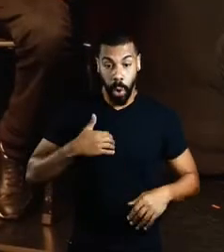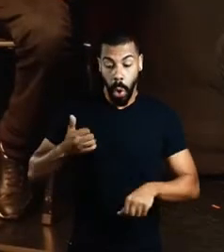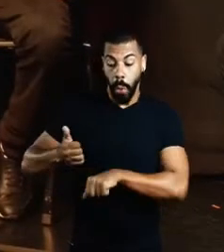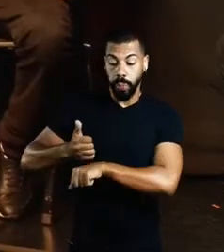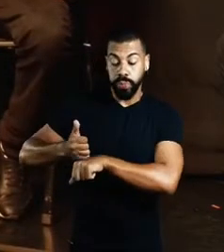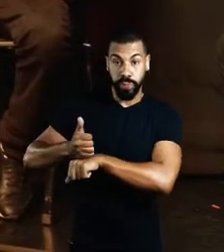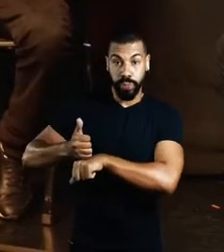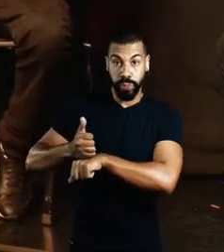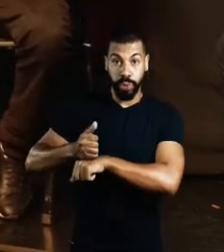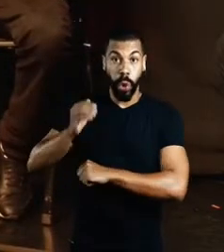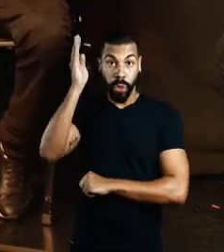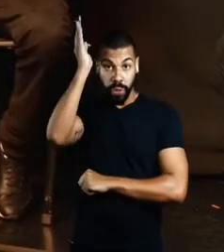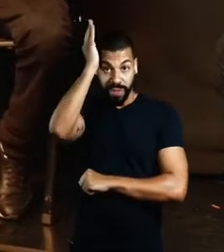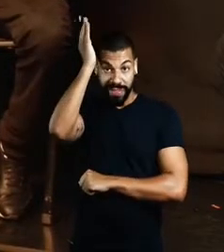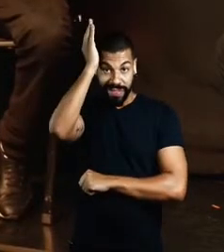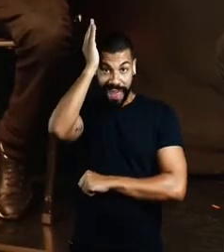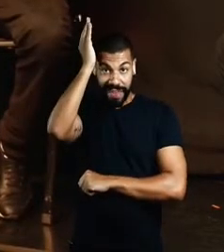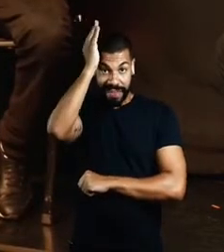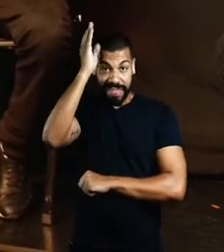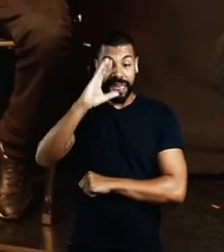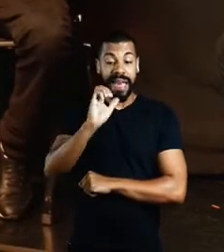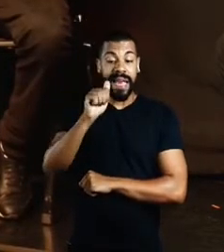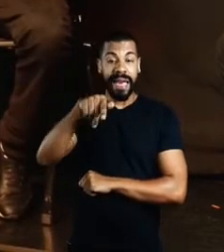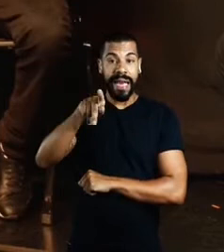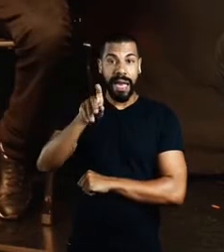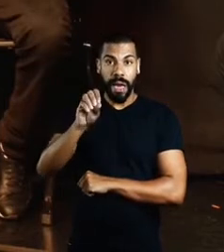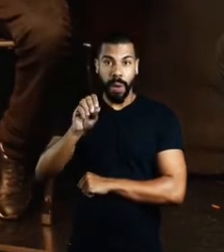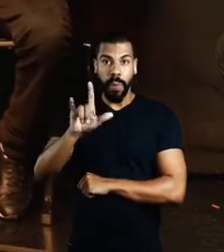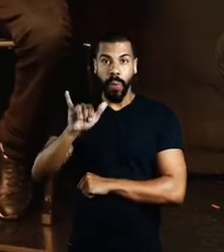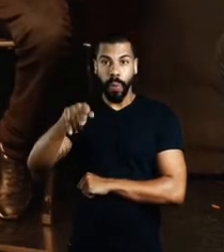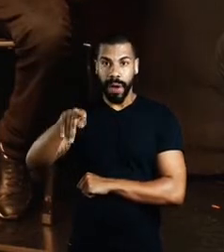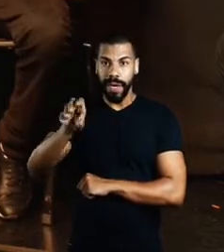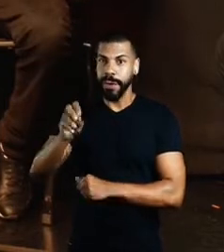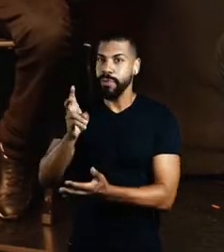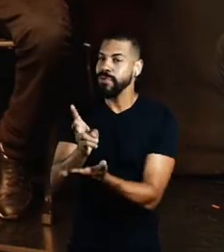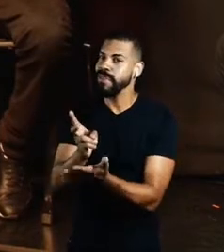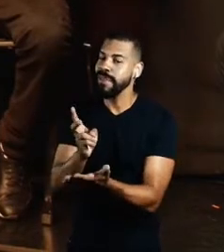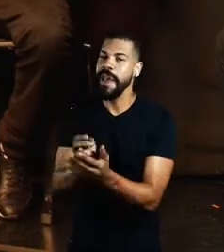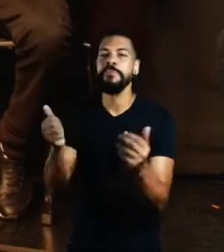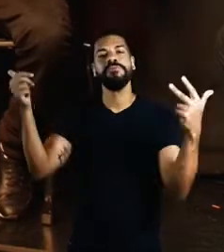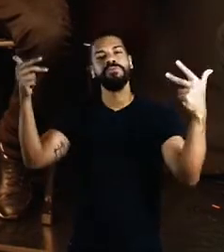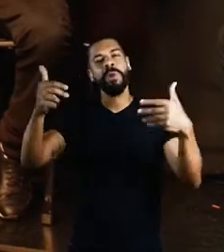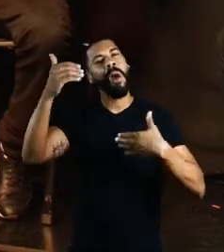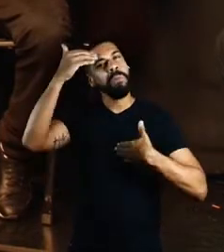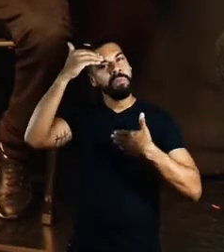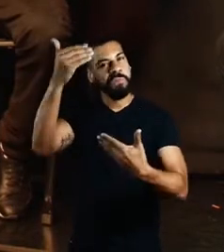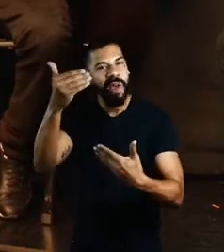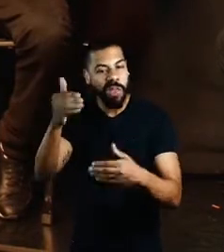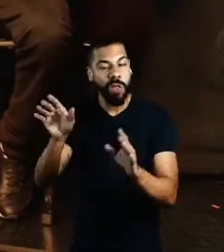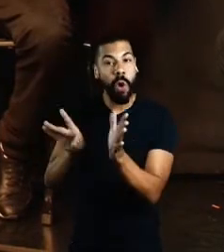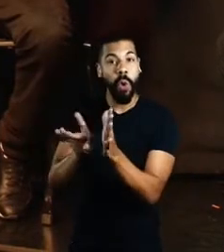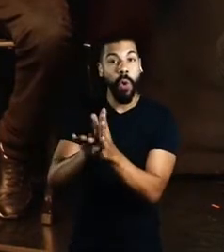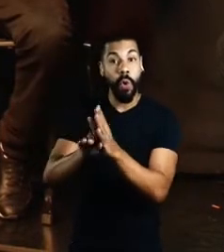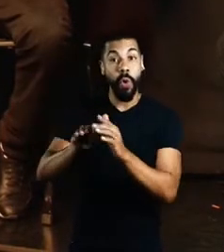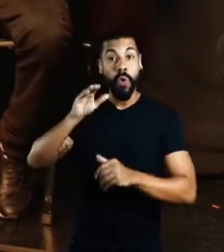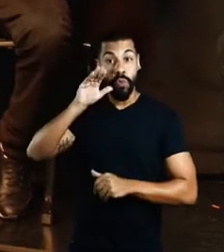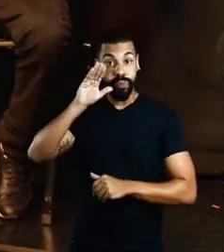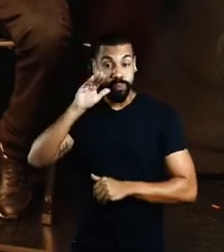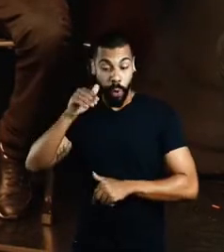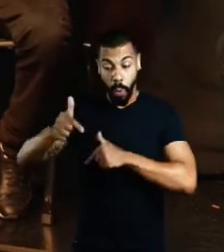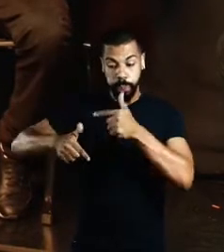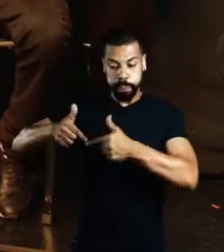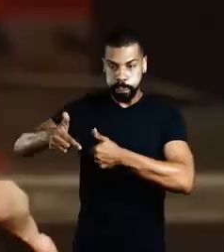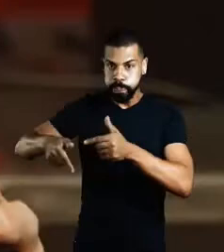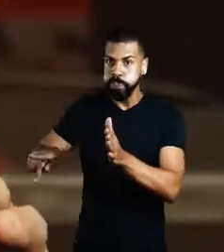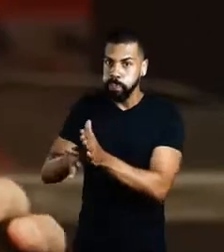funcionário do Sesc, né? A minha unidade é o Sesc Campo Limpo. Por isso que em todo lugar que eu vou, eu sempre saldo a rapaziada da técnica, certo? Que está passando,